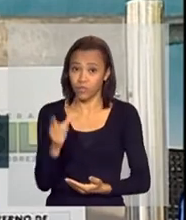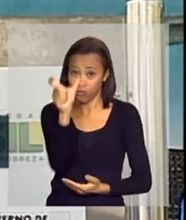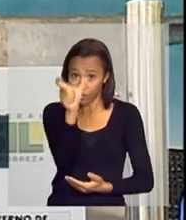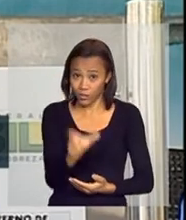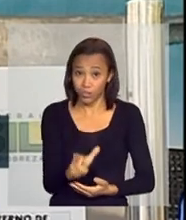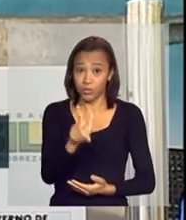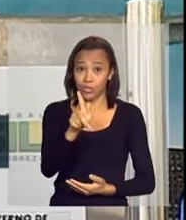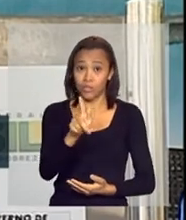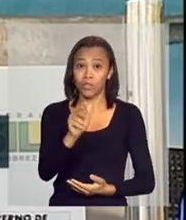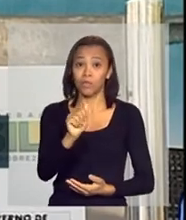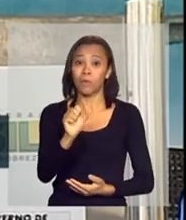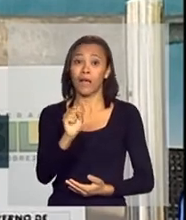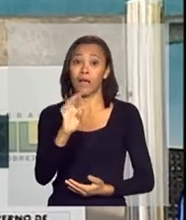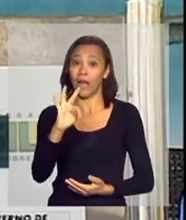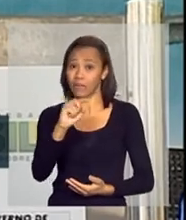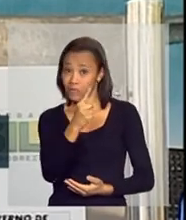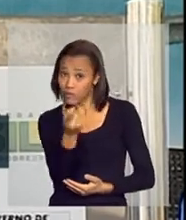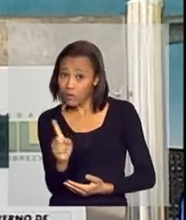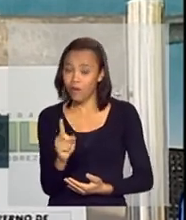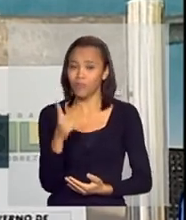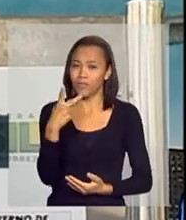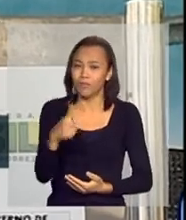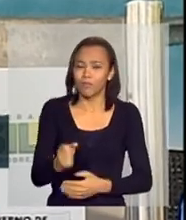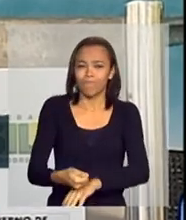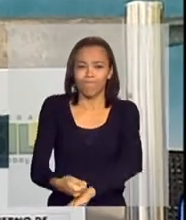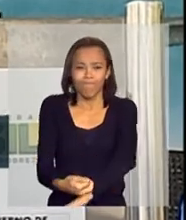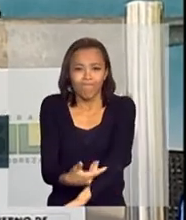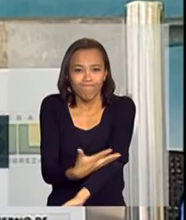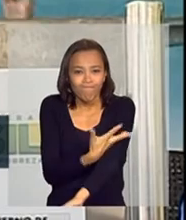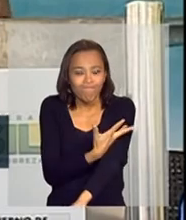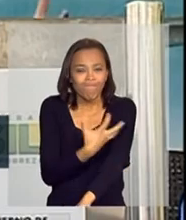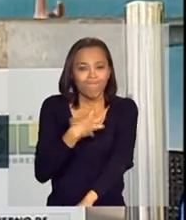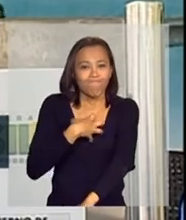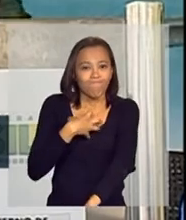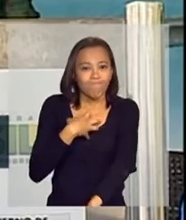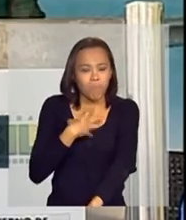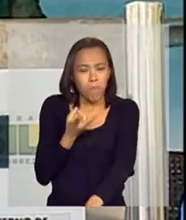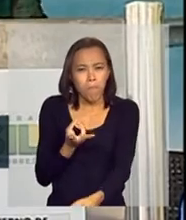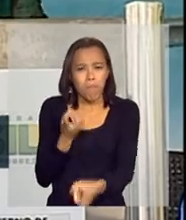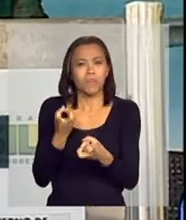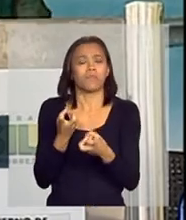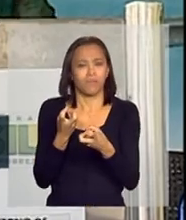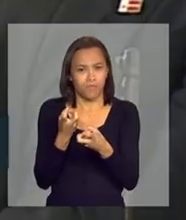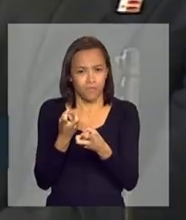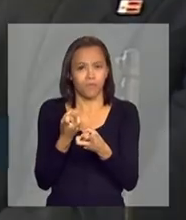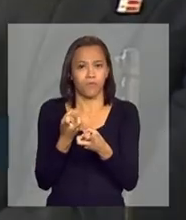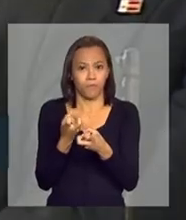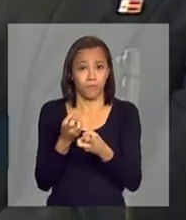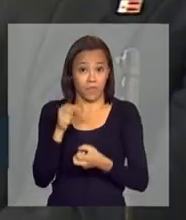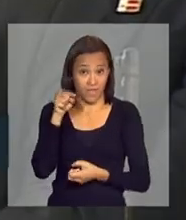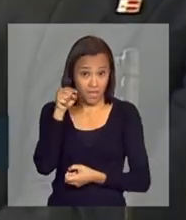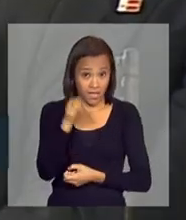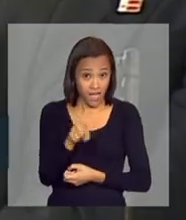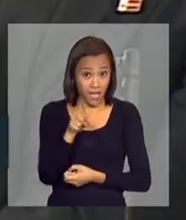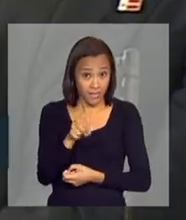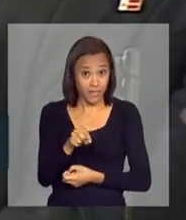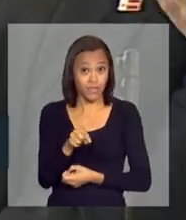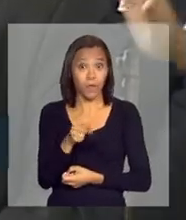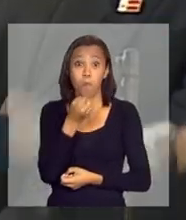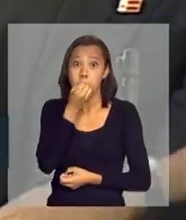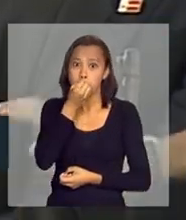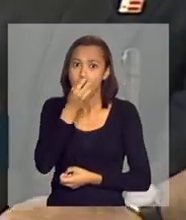o ministro Gastão, na sua sensibilidade, percebeu que aí tinha uma